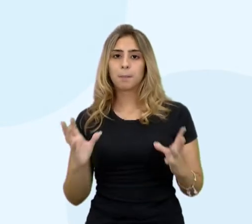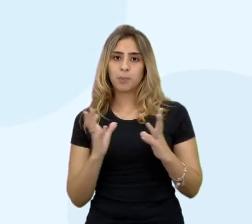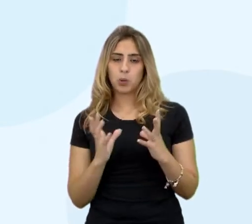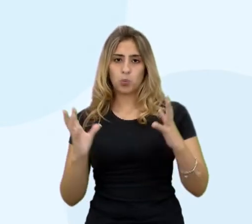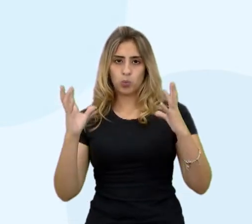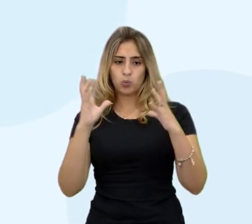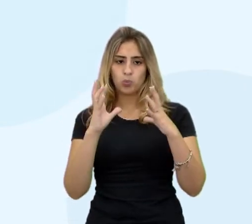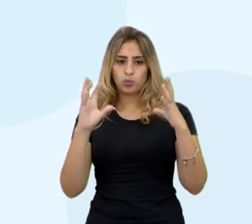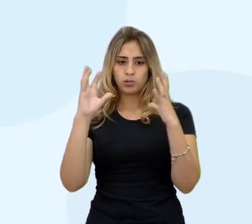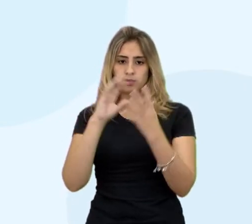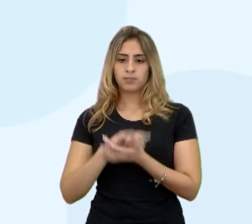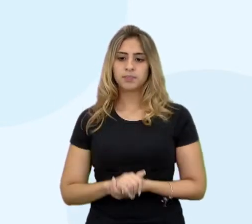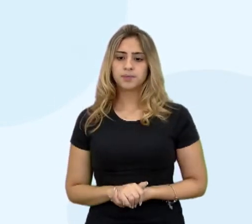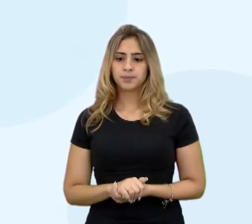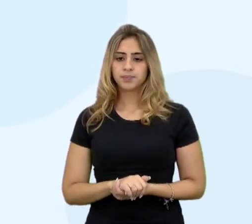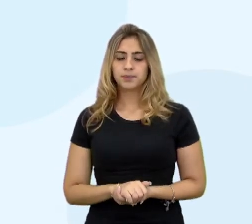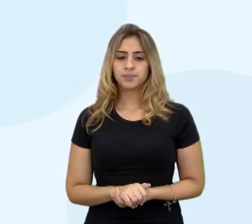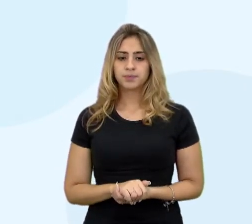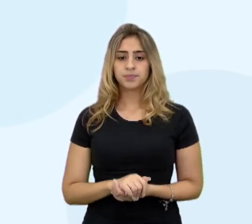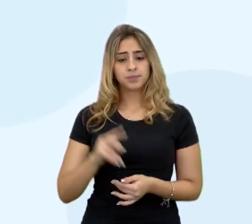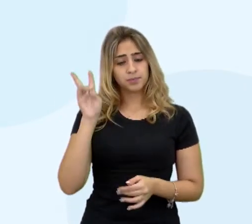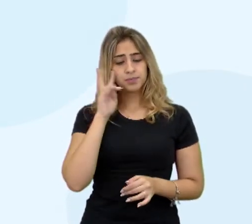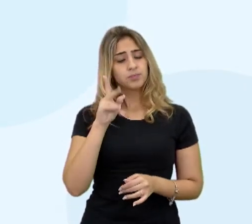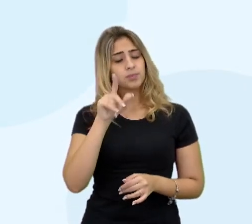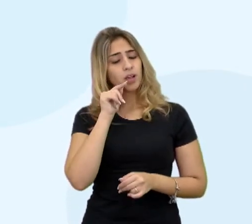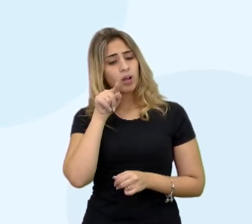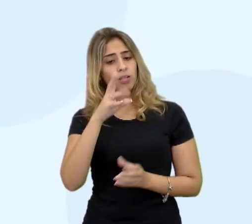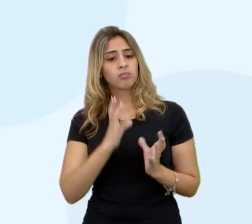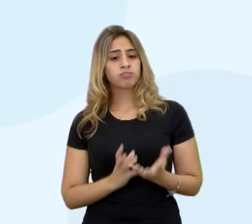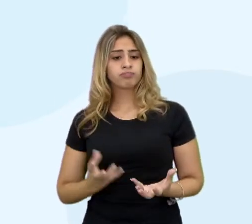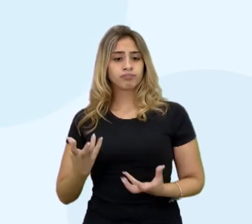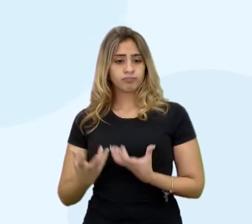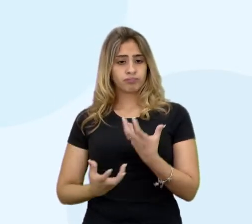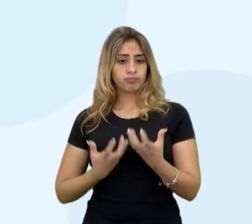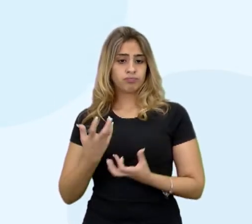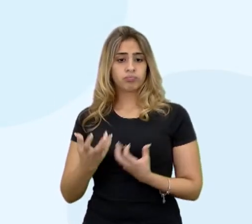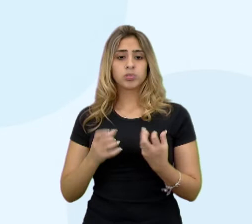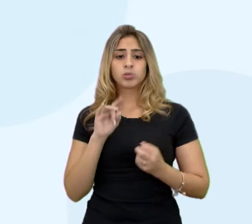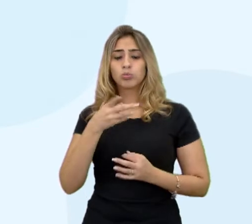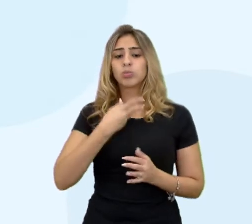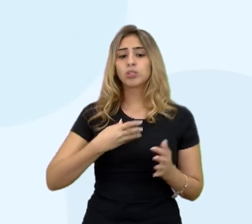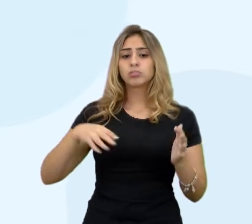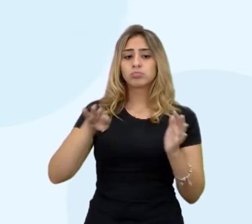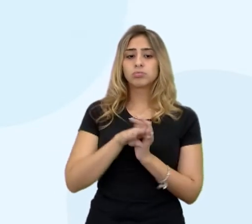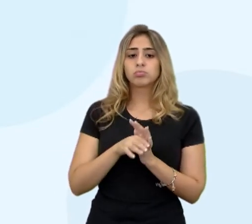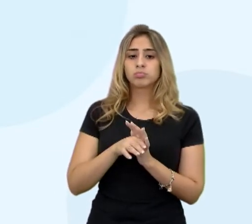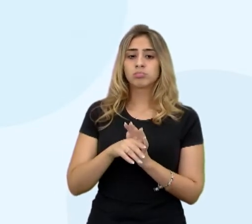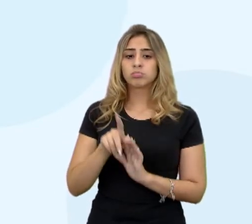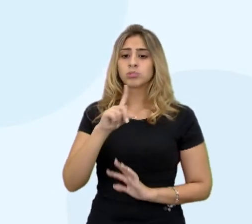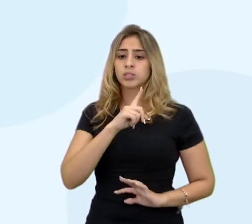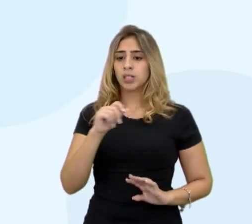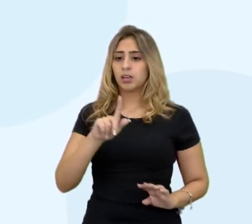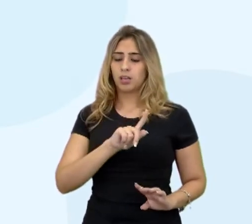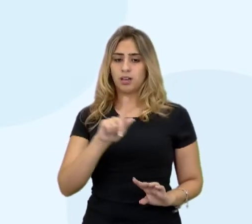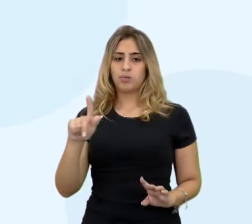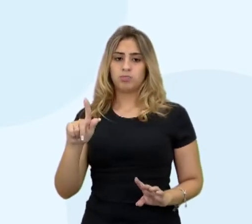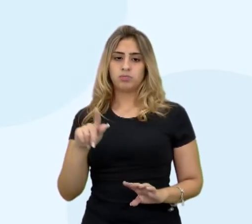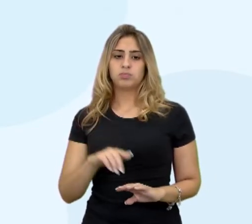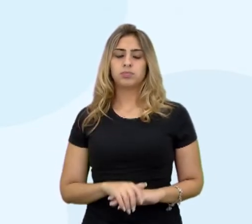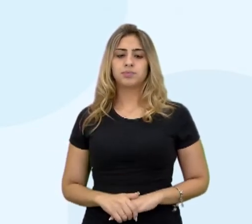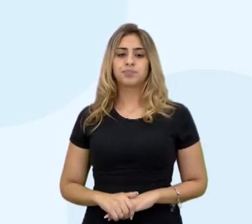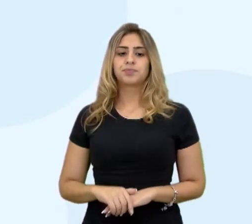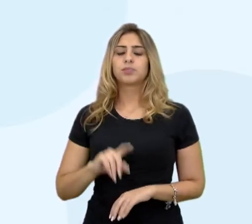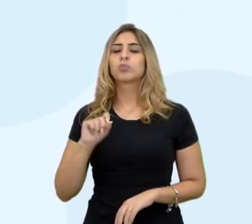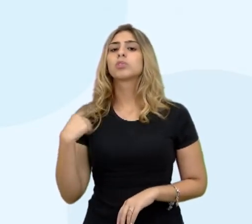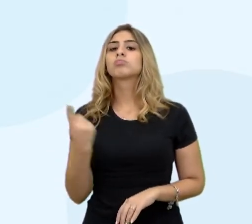de fase, tá bom? Lembrando que a água, ela ferve, né, só quando ela chegar nos 100 graus Celsius, tá bom? Então, o